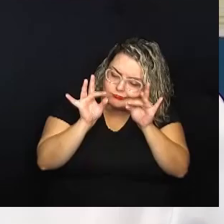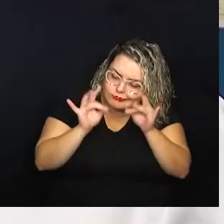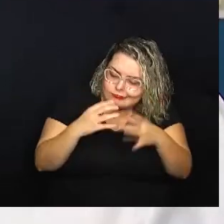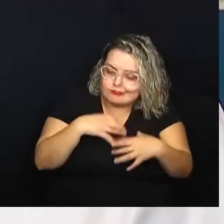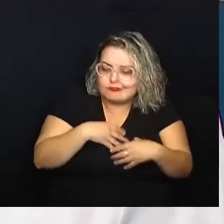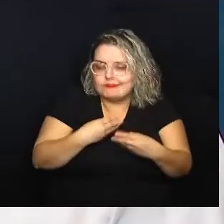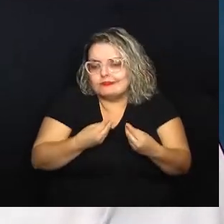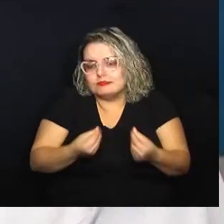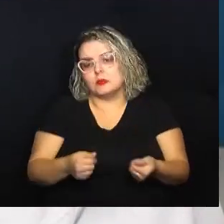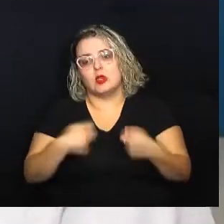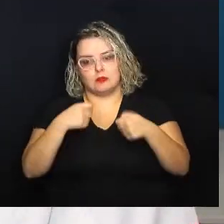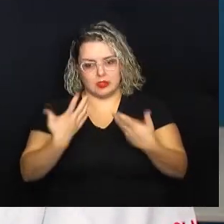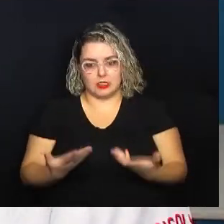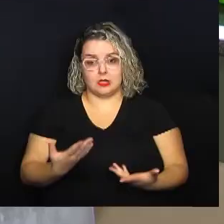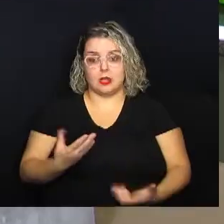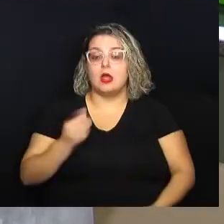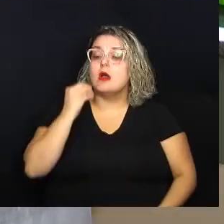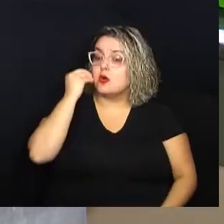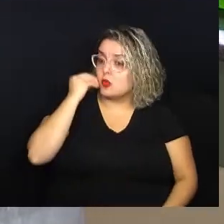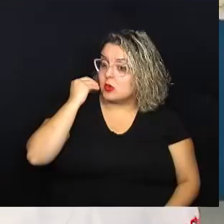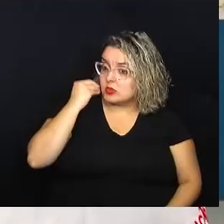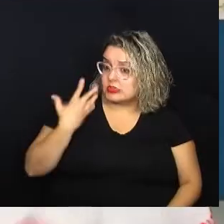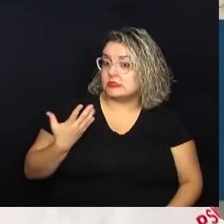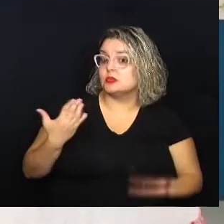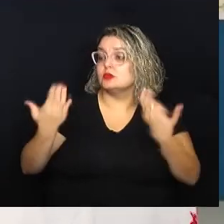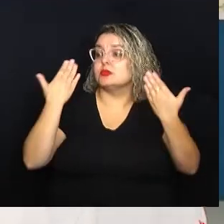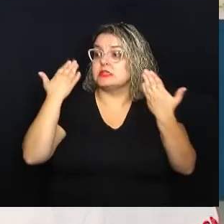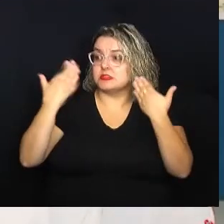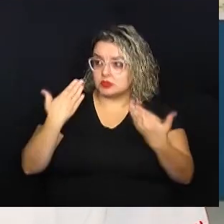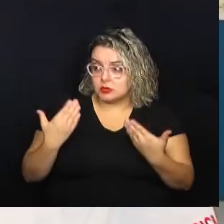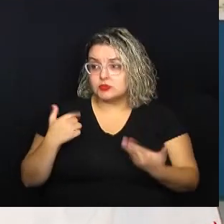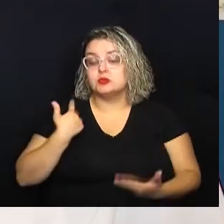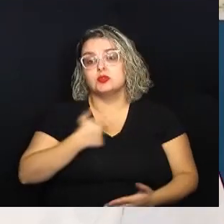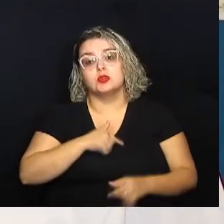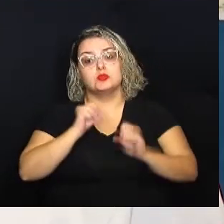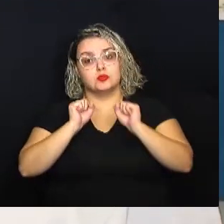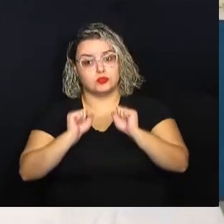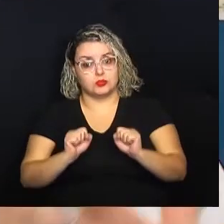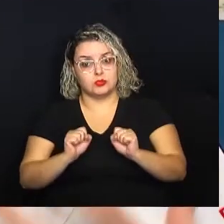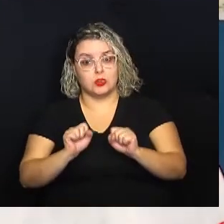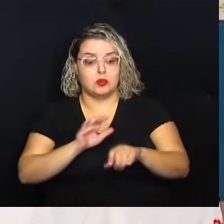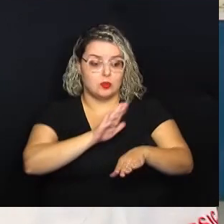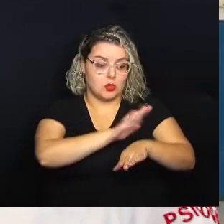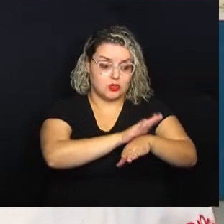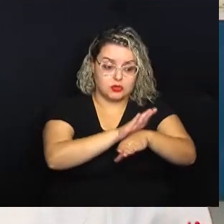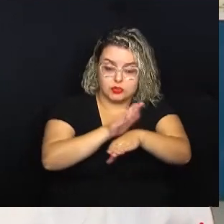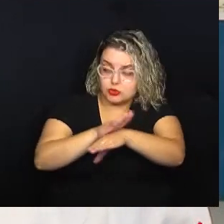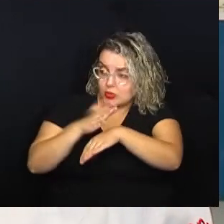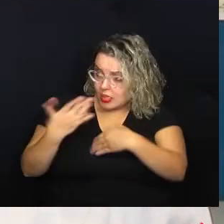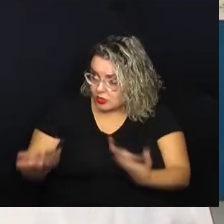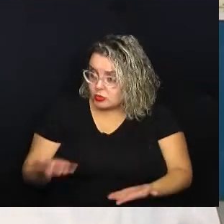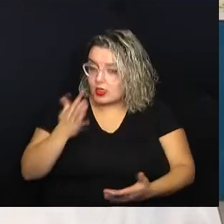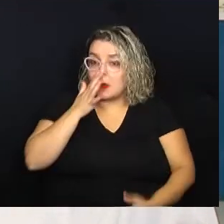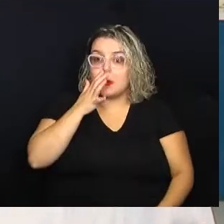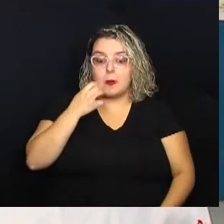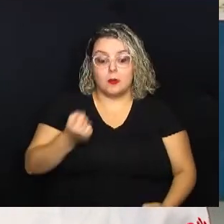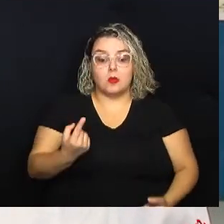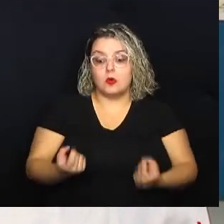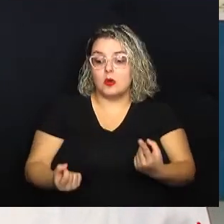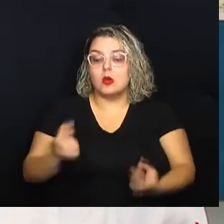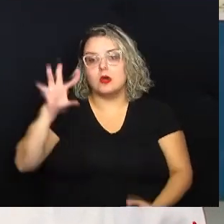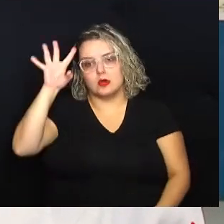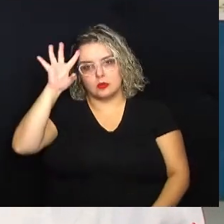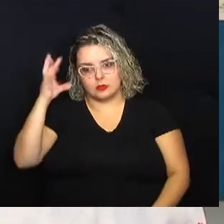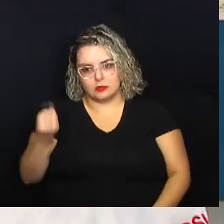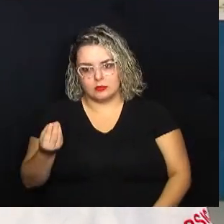com a clareza e delicadeza necessárias. Com essa experiência como psicóloga, a gente pôde contribuir, não